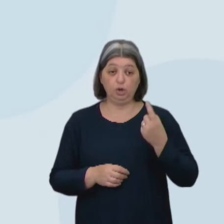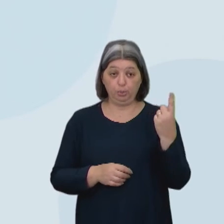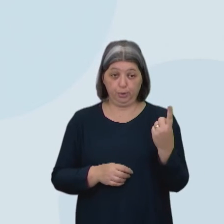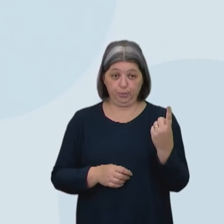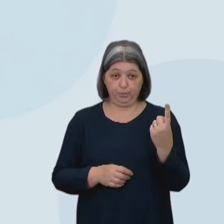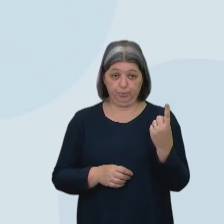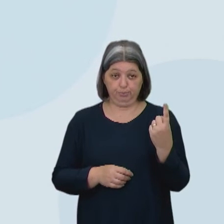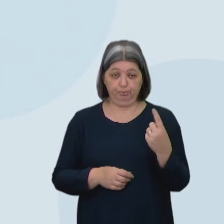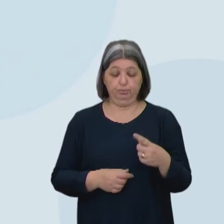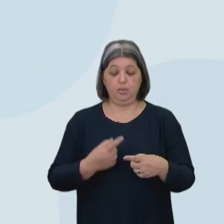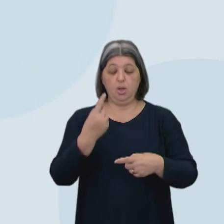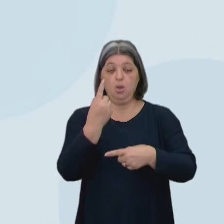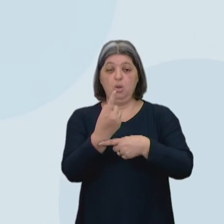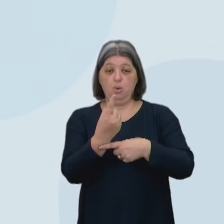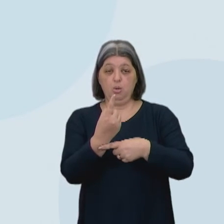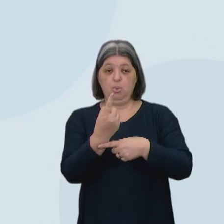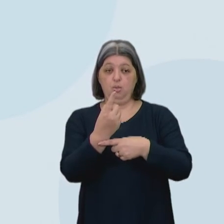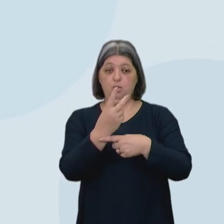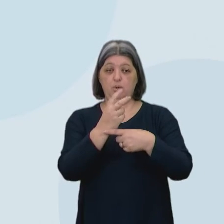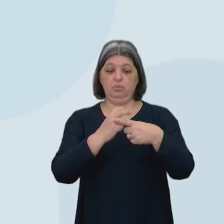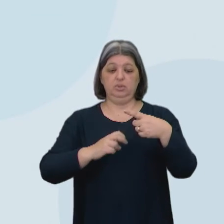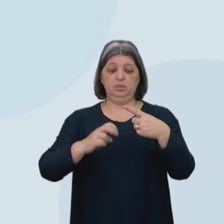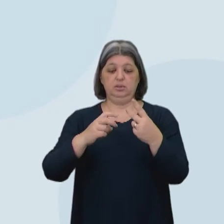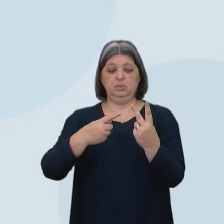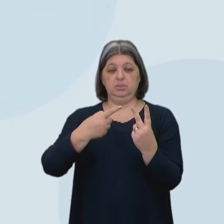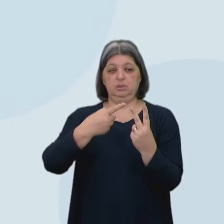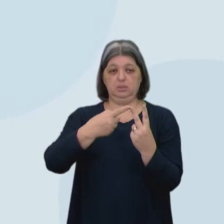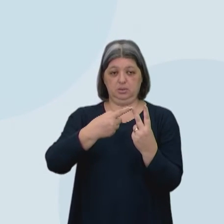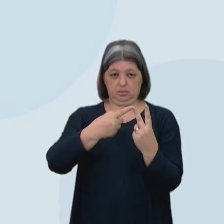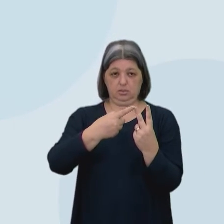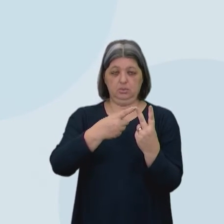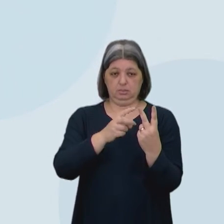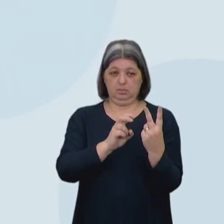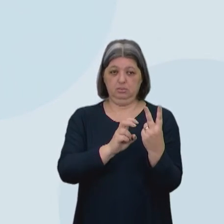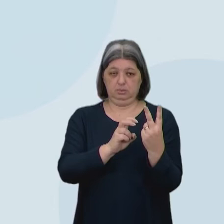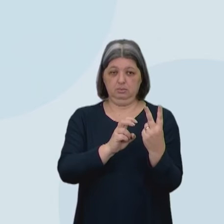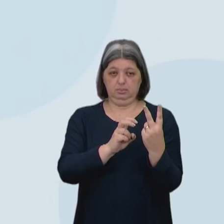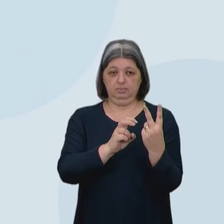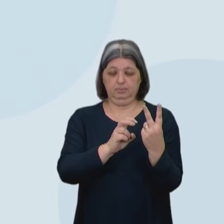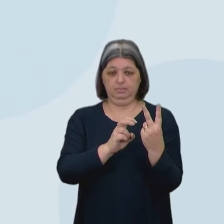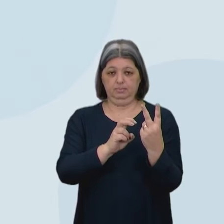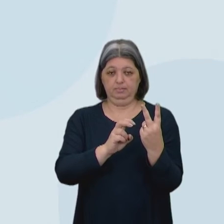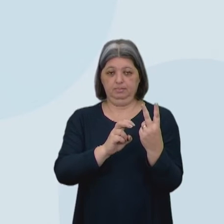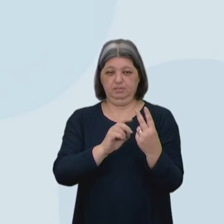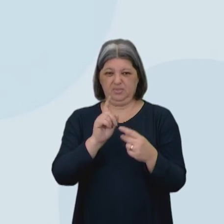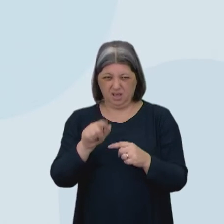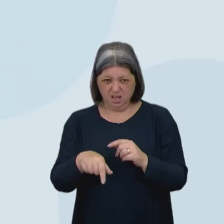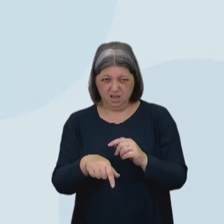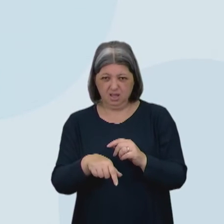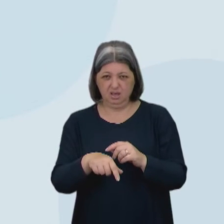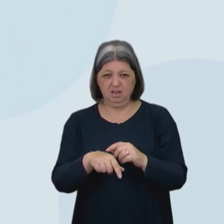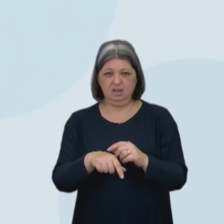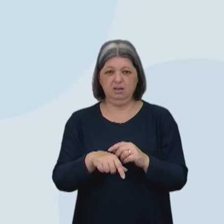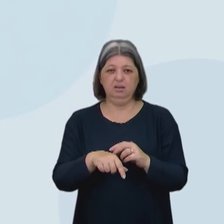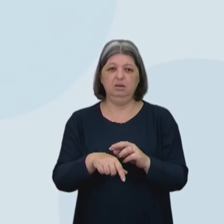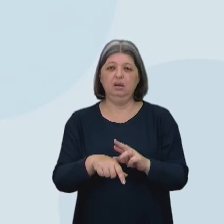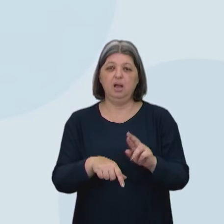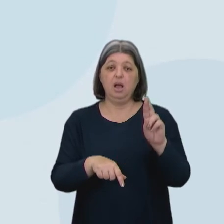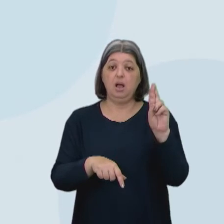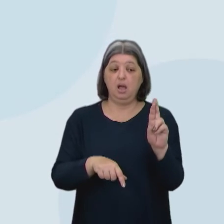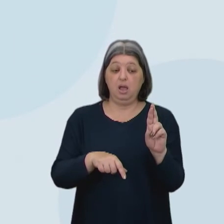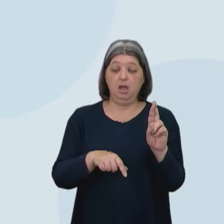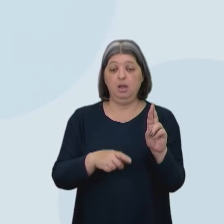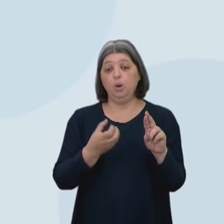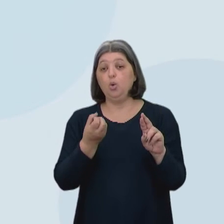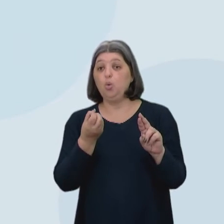1 dividido por raiz de 5. Uma fração, o número de cima é 1, de baixo é raiz de 5. Será que é racional ou